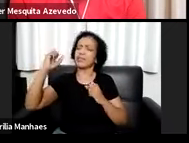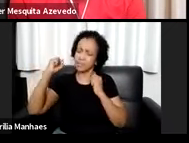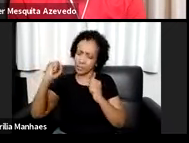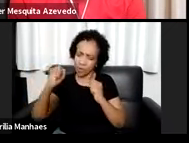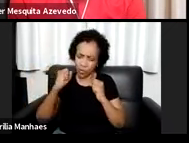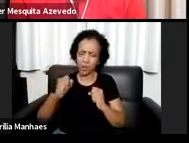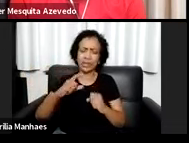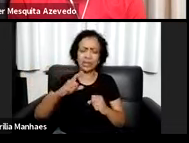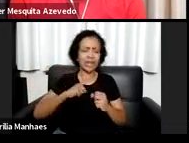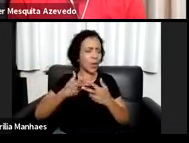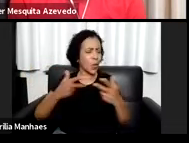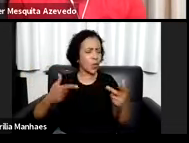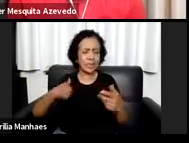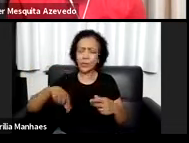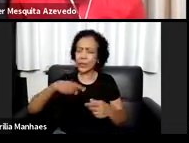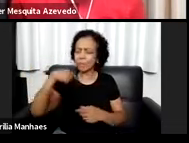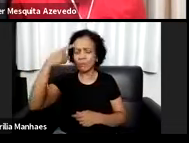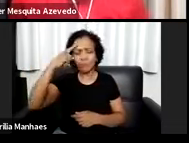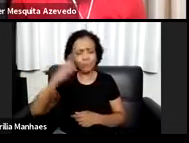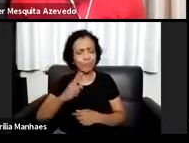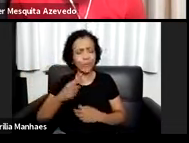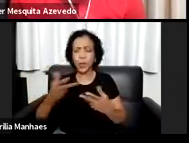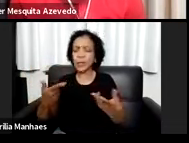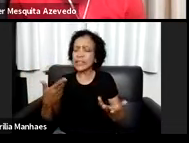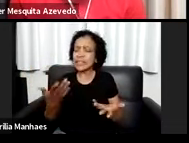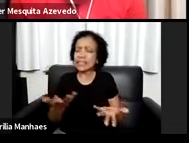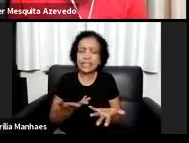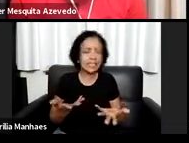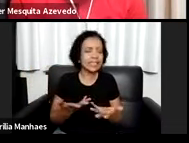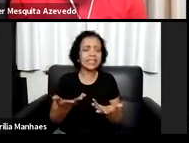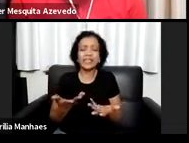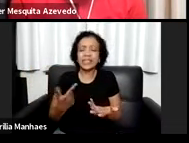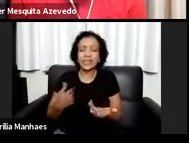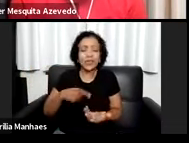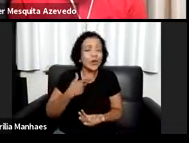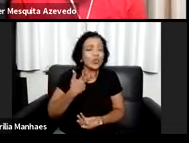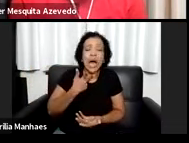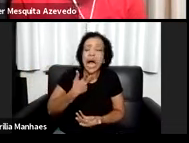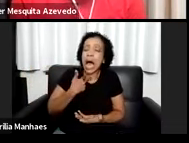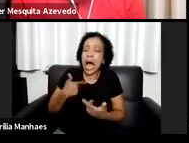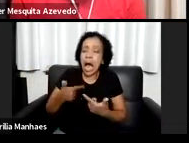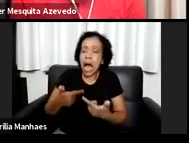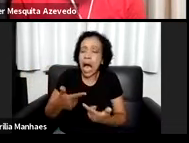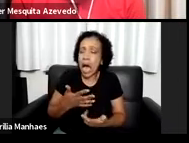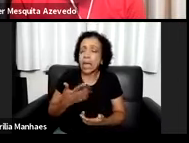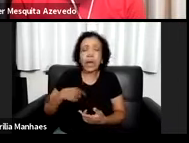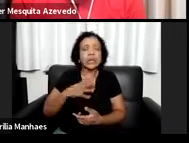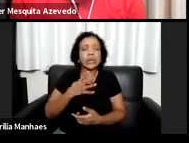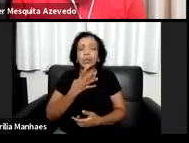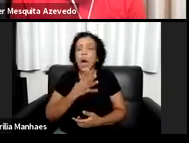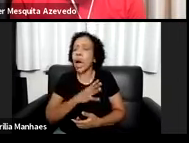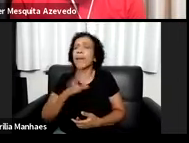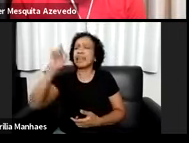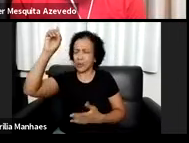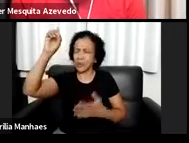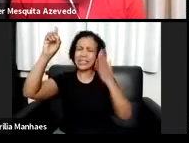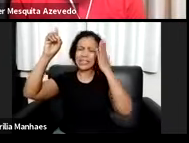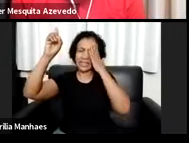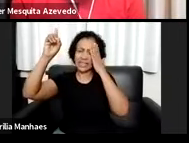que conhecemos, existem outras que estão além do nosso conhecimento, mas nós sabemos, ó Pai,